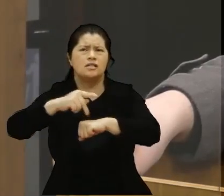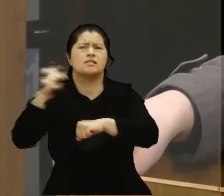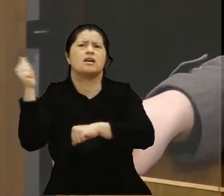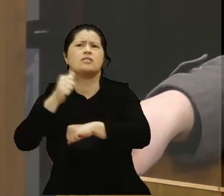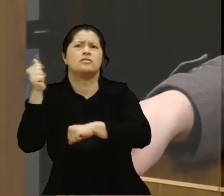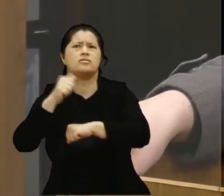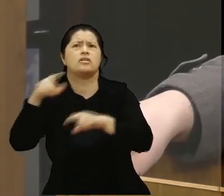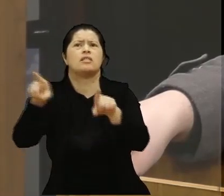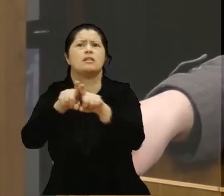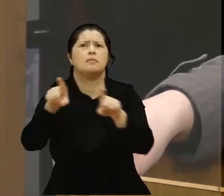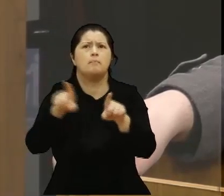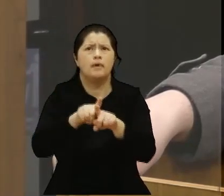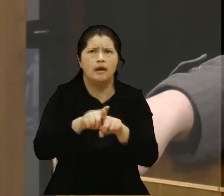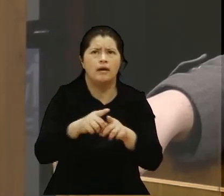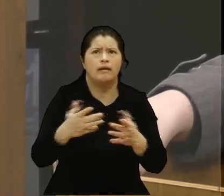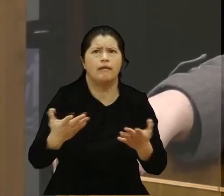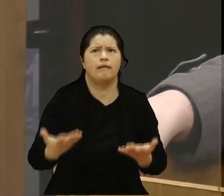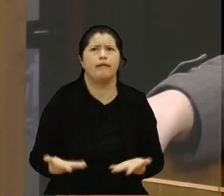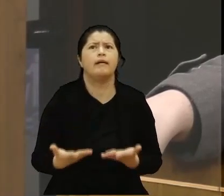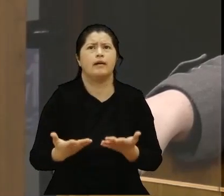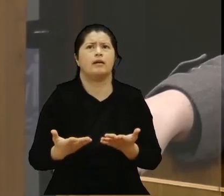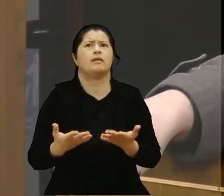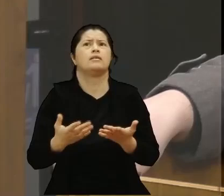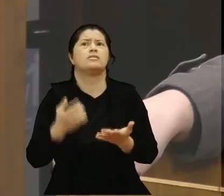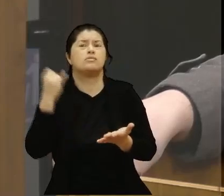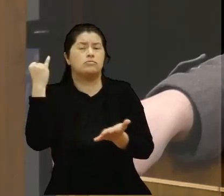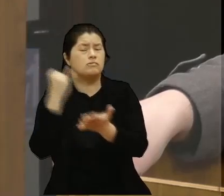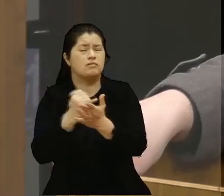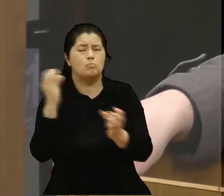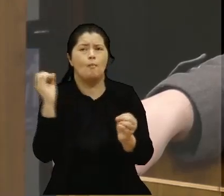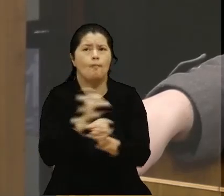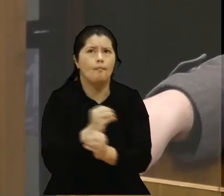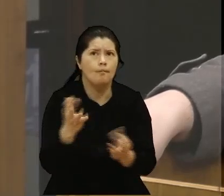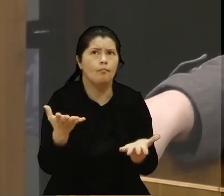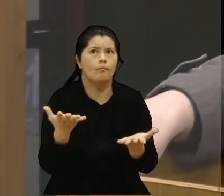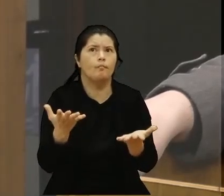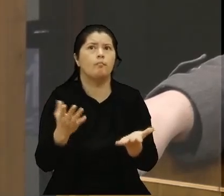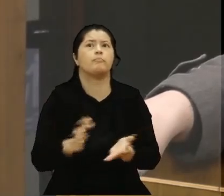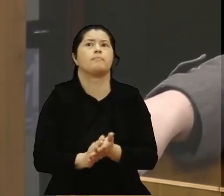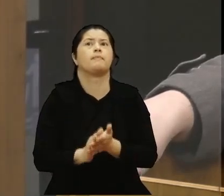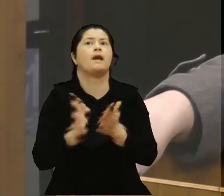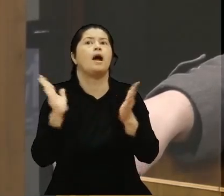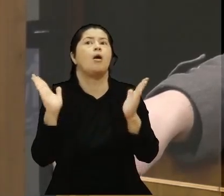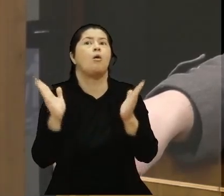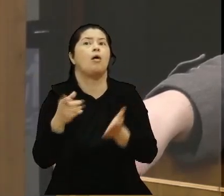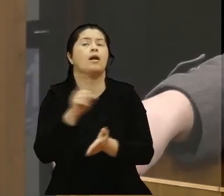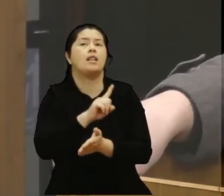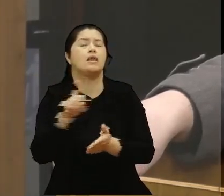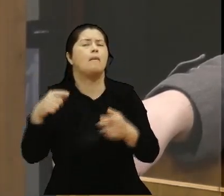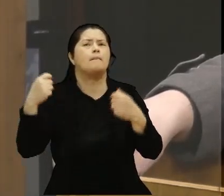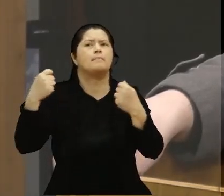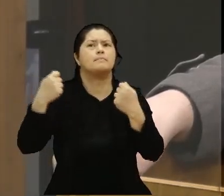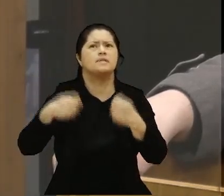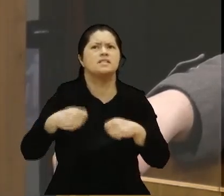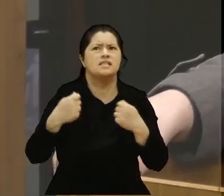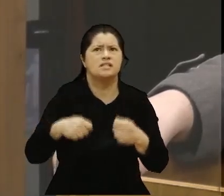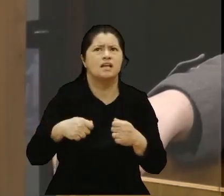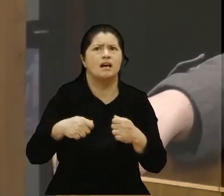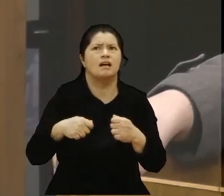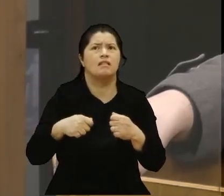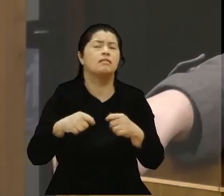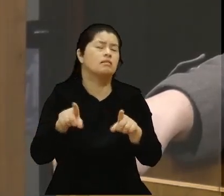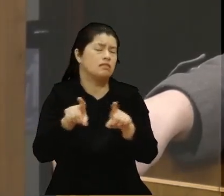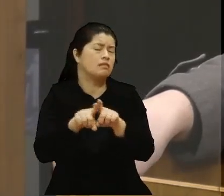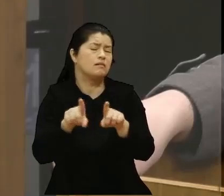que conseguiu ir lá, Javier Milei foi lá, negociou com ele taxa zero, inclusive agora a possibilidade de não precisar nem mesmo visto